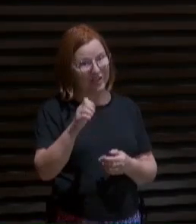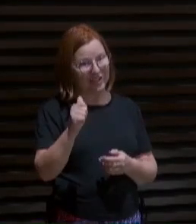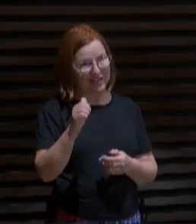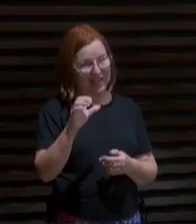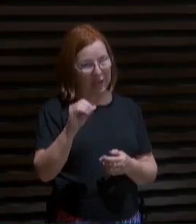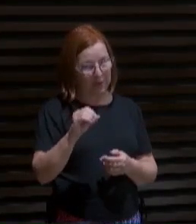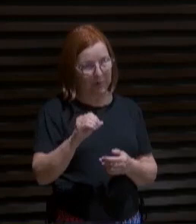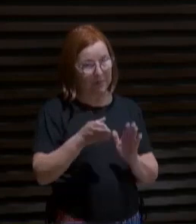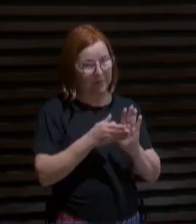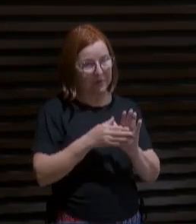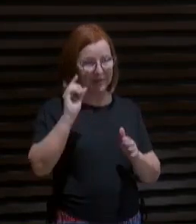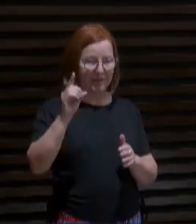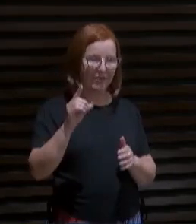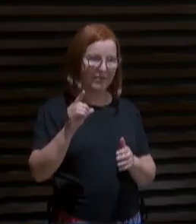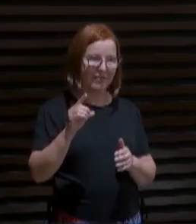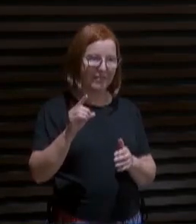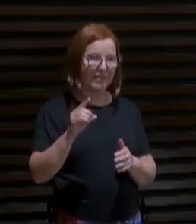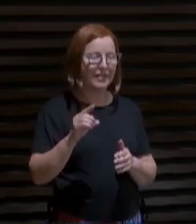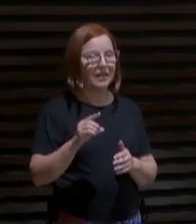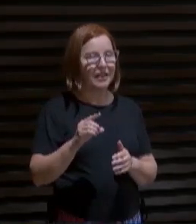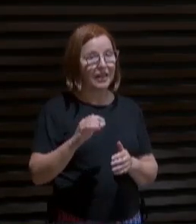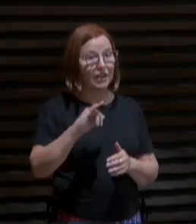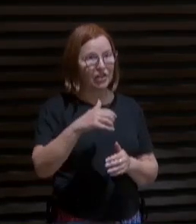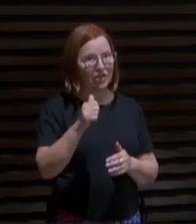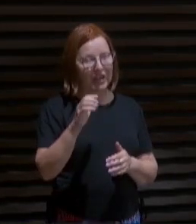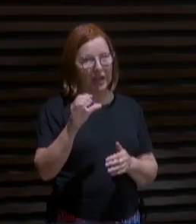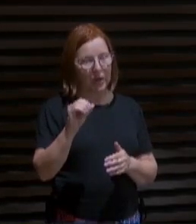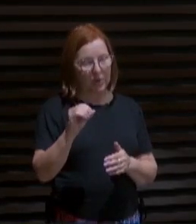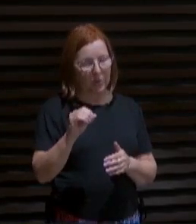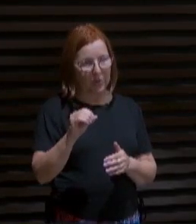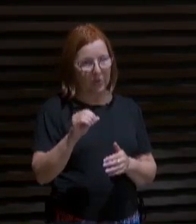12 filhos, mas o Judá é do projeto de Deus.